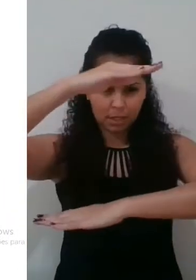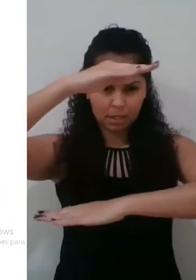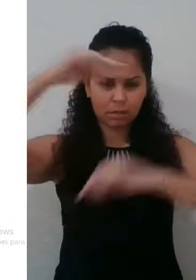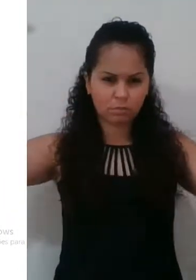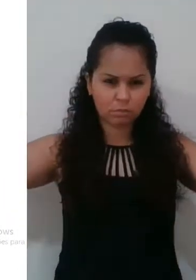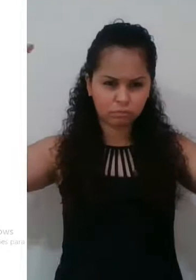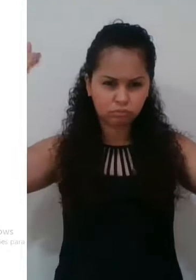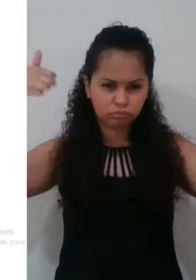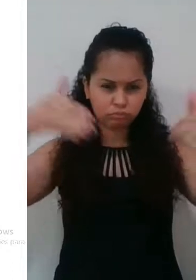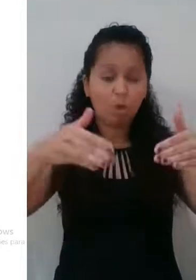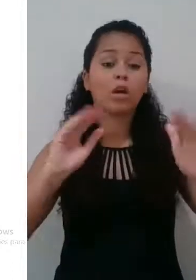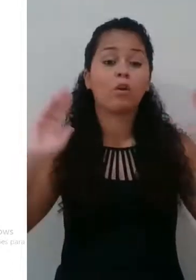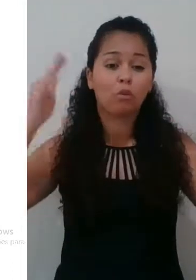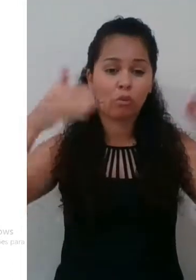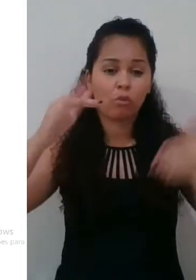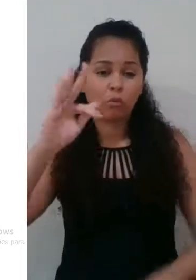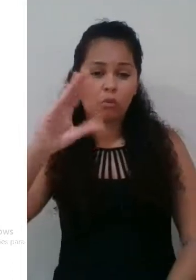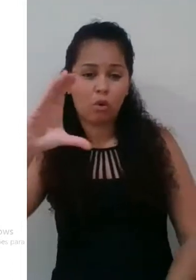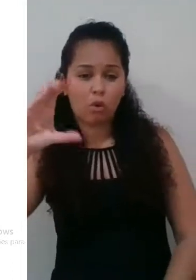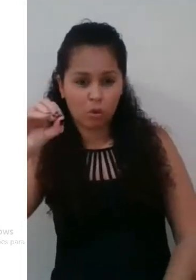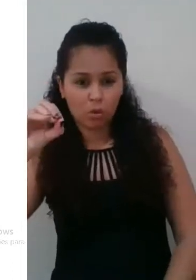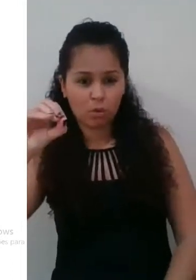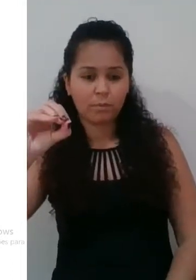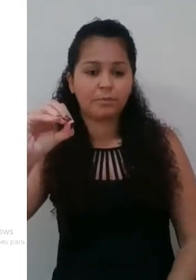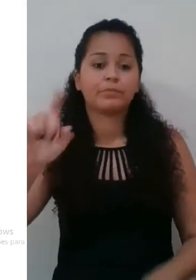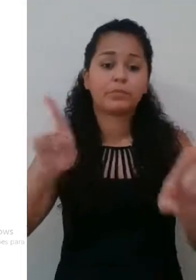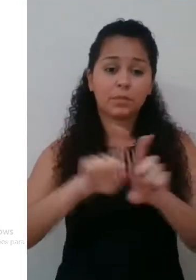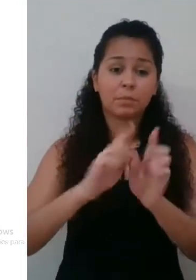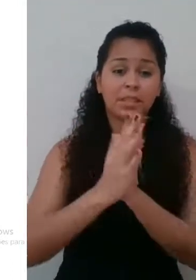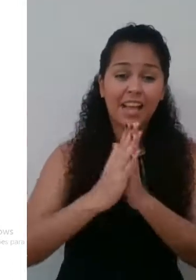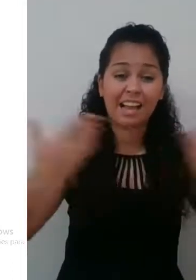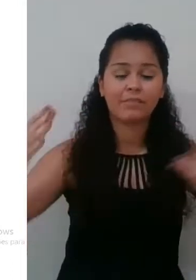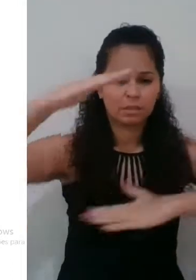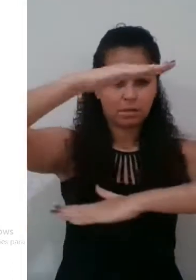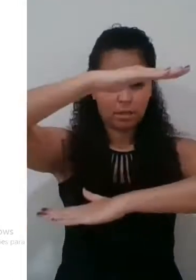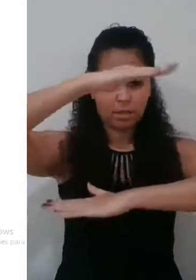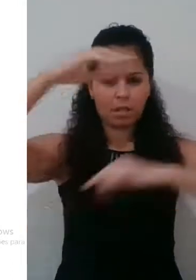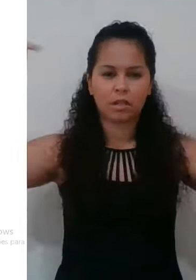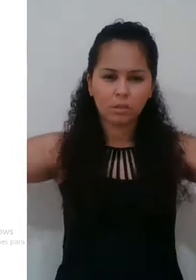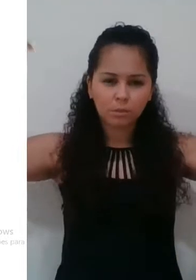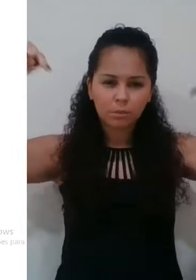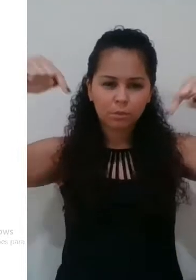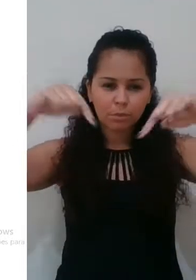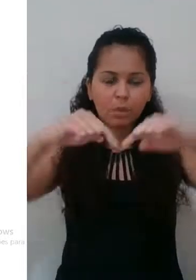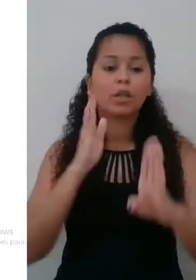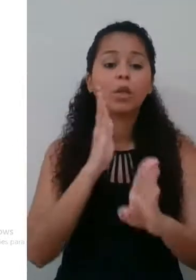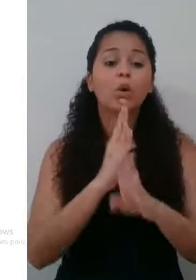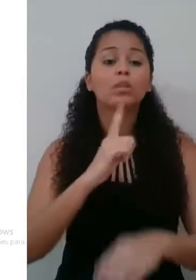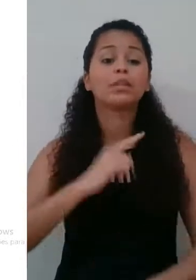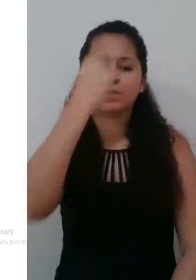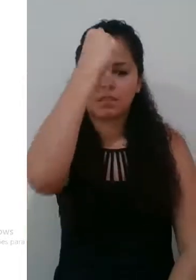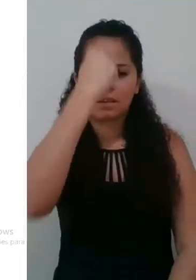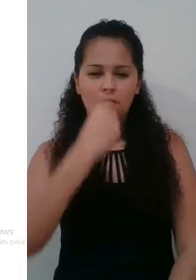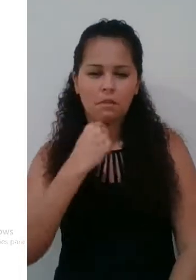vai no foco, ele reflete paralelamente. No encontro aqui, a formação de imagem. Então a gente nota